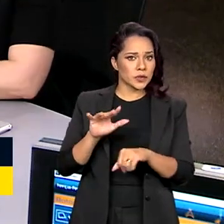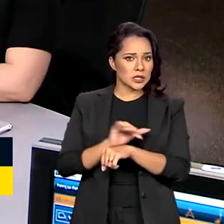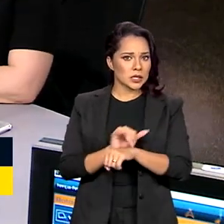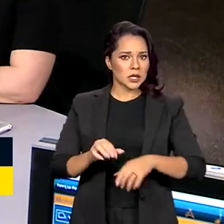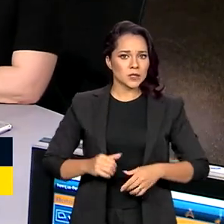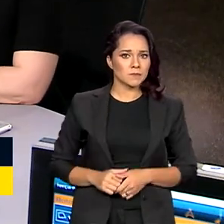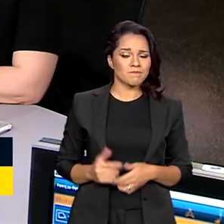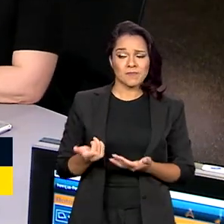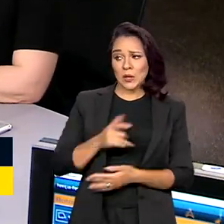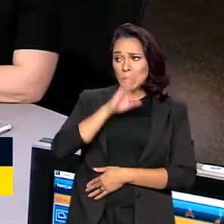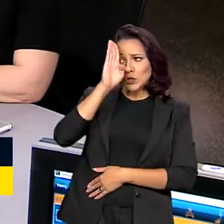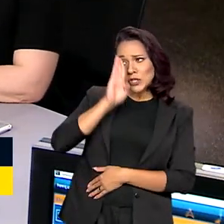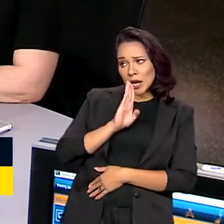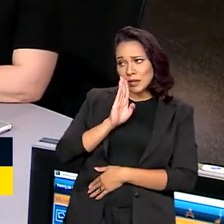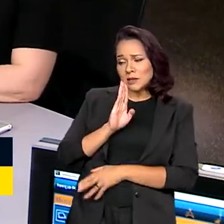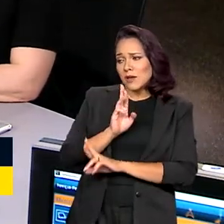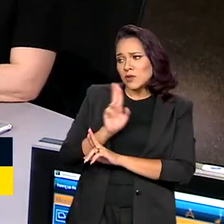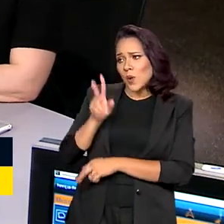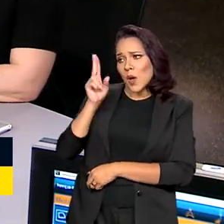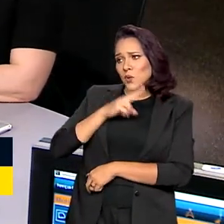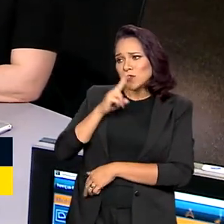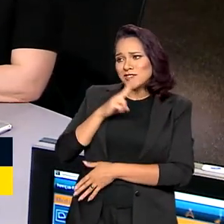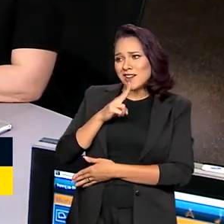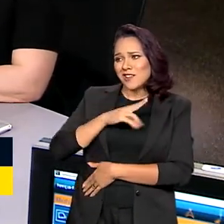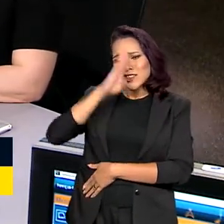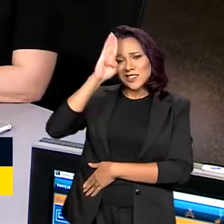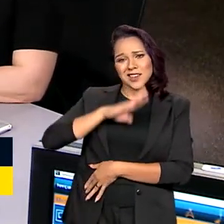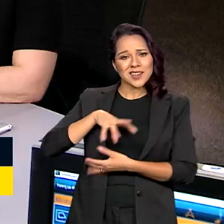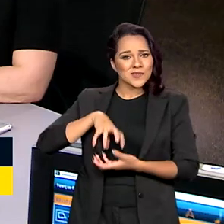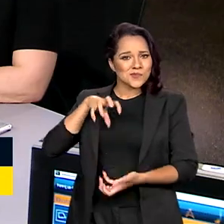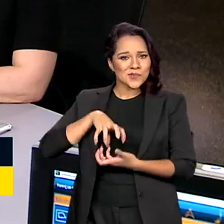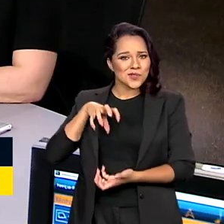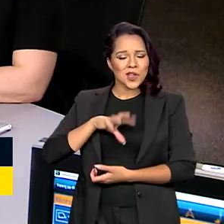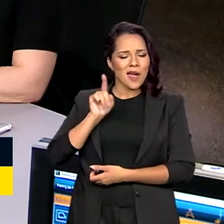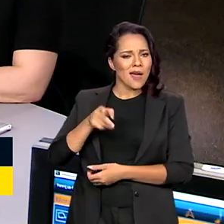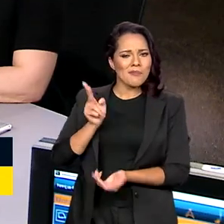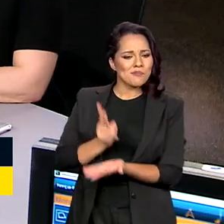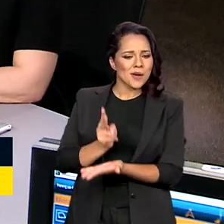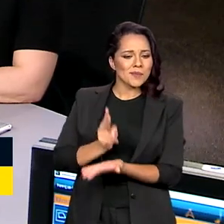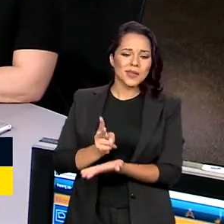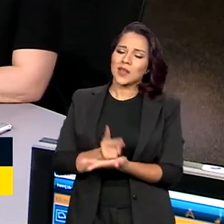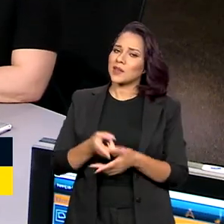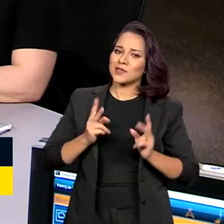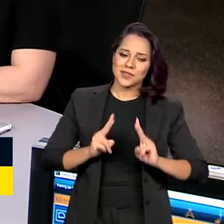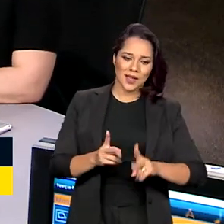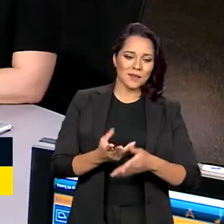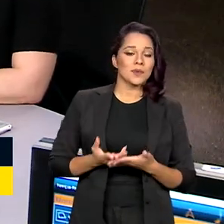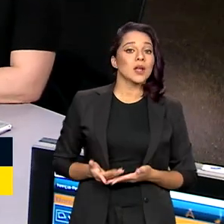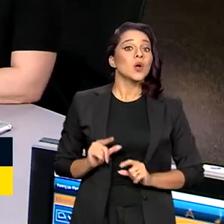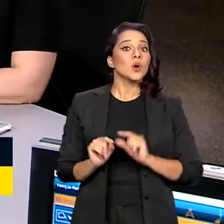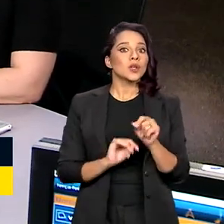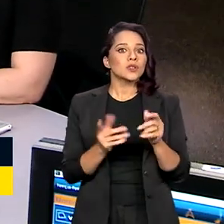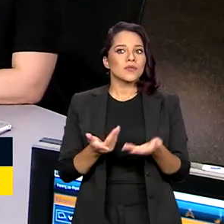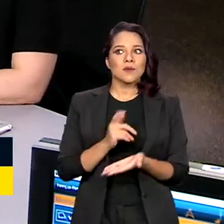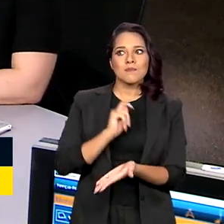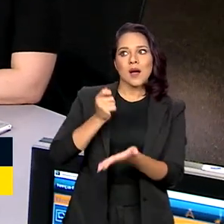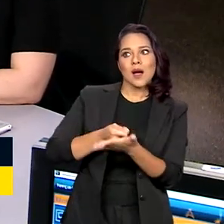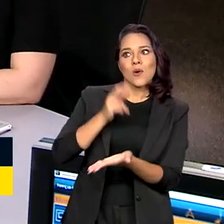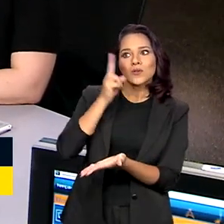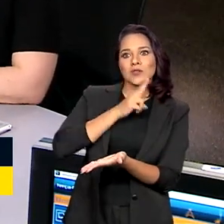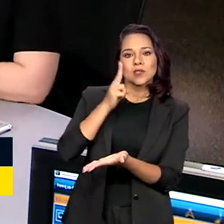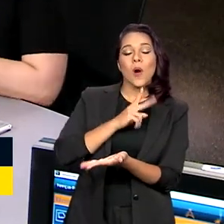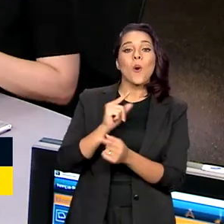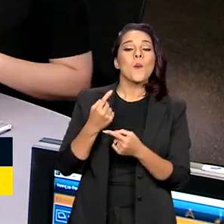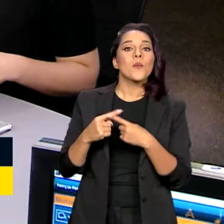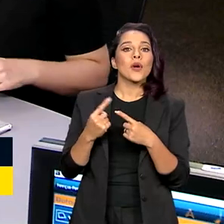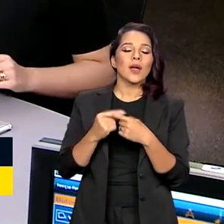A gratuidade, ela não é emergencial, né? A gratuidade dos idosos, ela é permanente, sempre esteve aí. O que a gente está fazendo é o custeio dela emergencial por